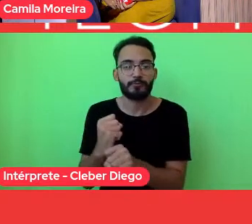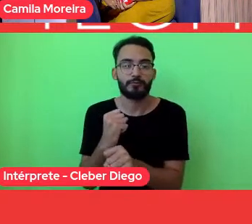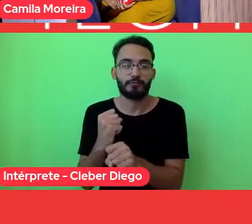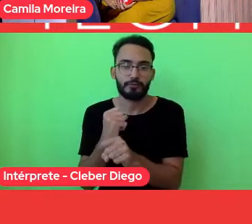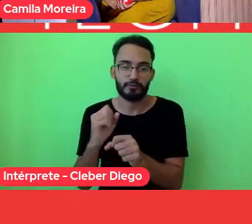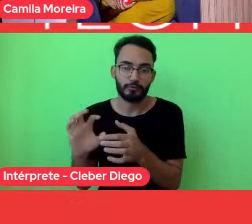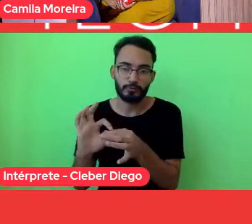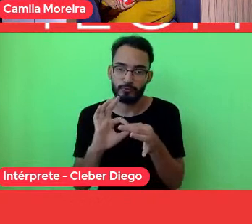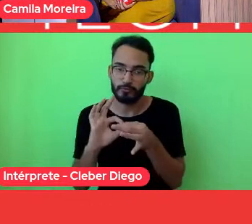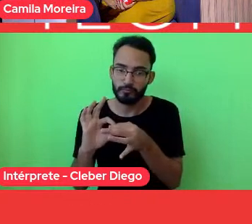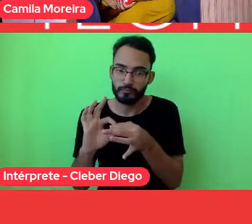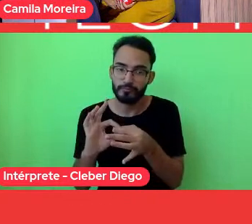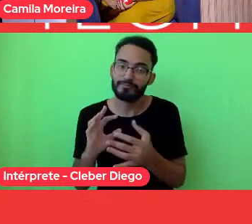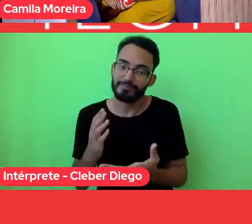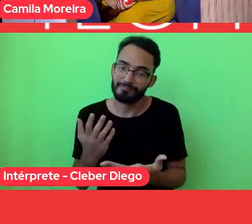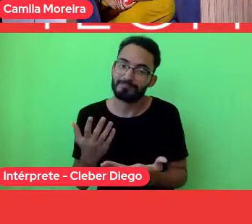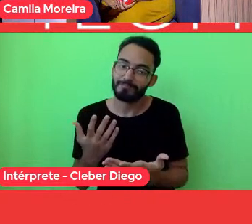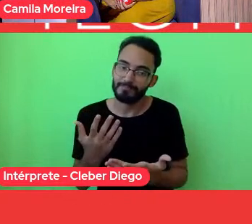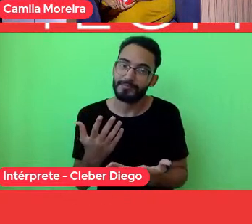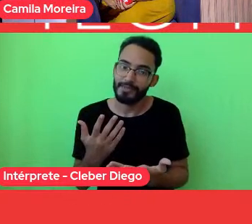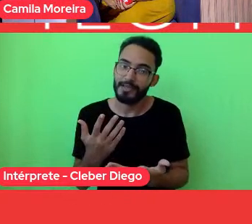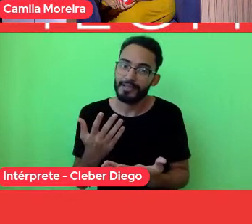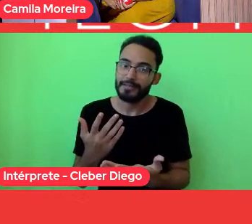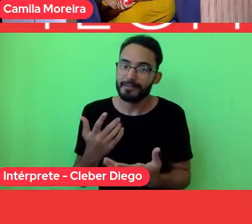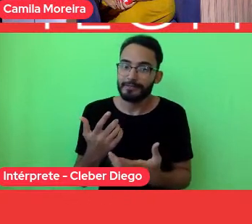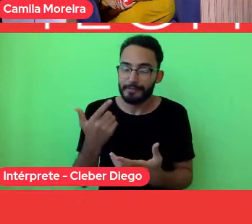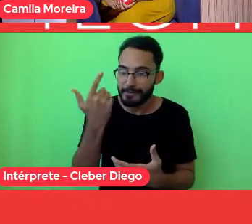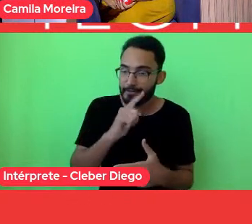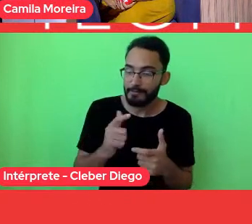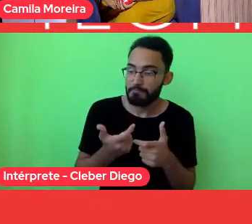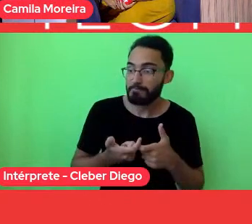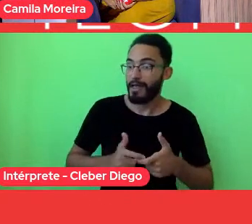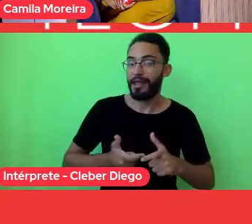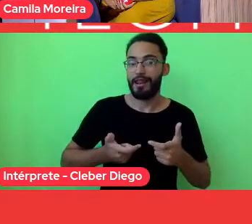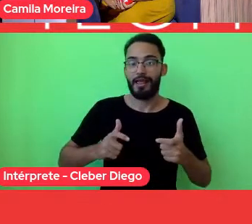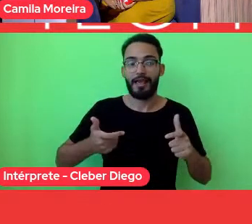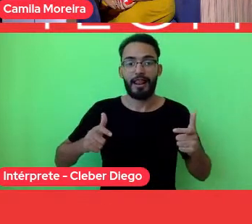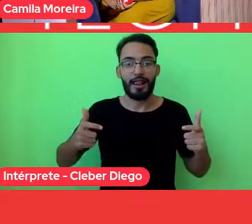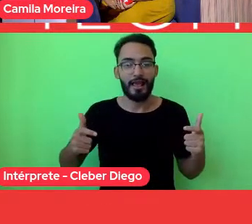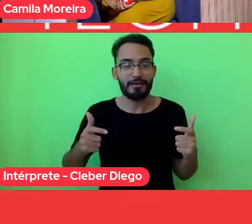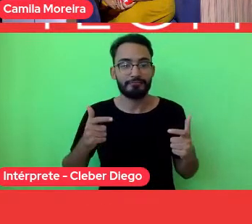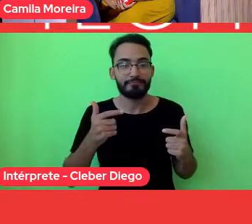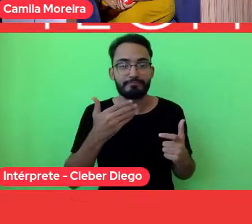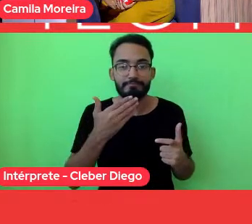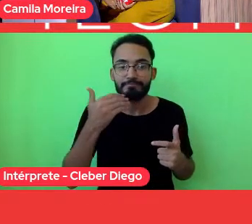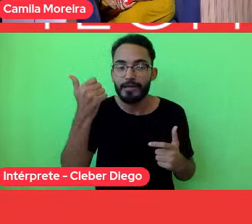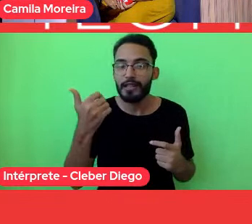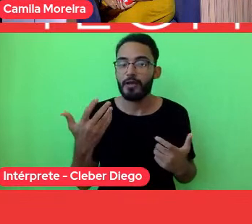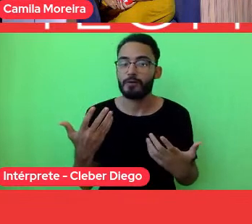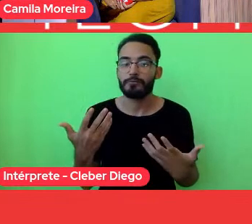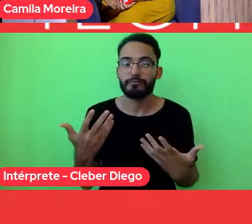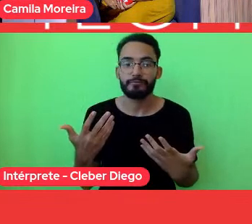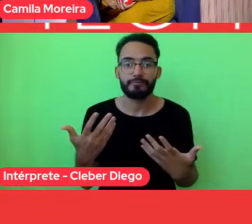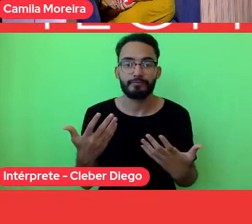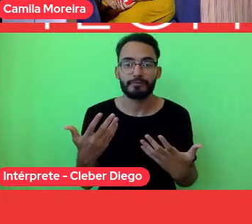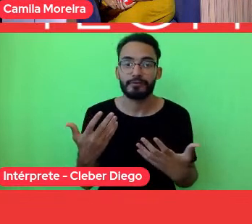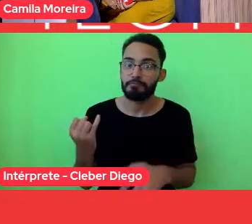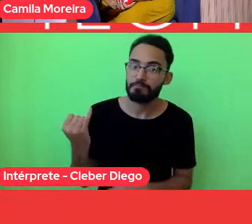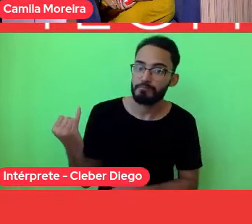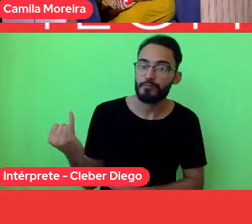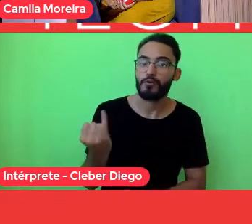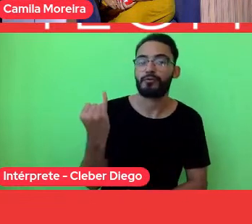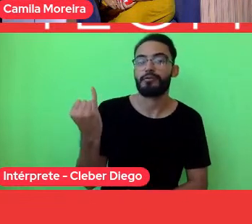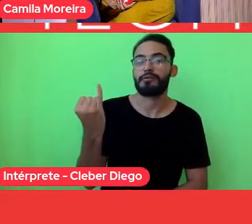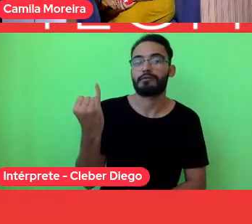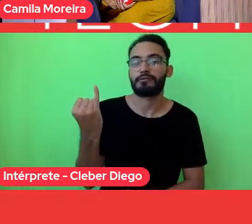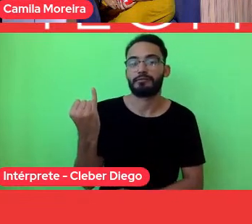acho que, putz, é o que amplia, né, assim, muito mais a importância